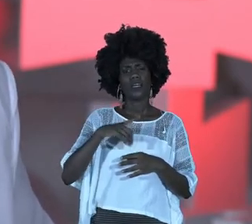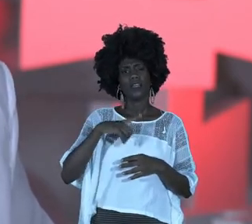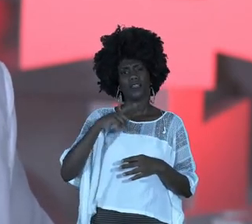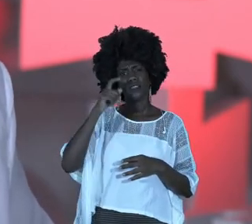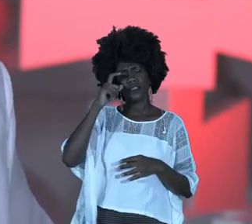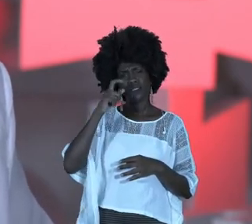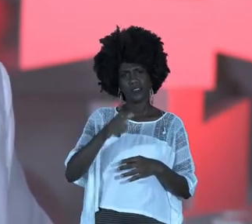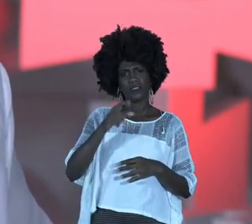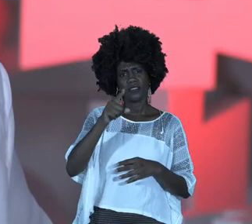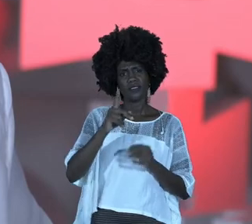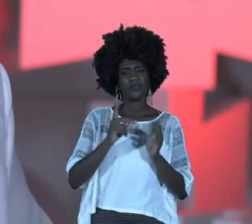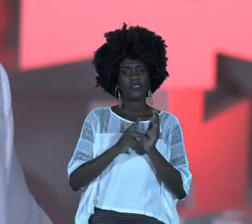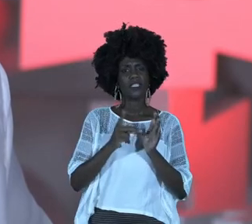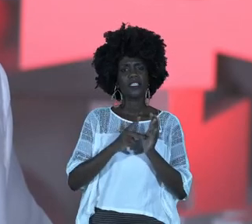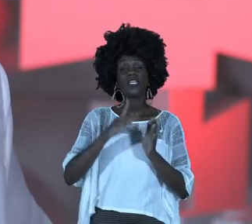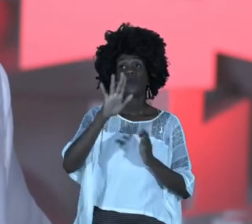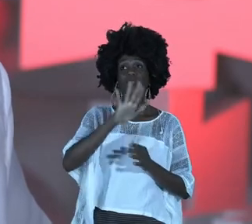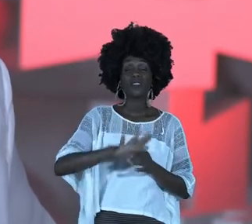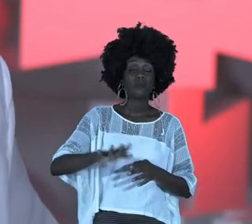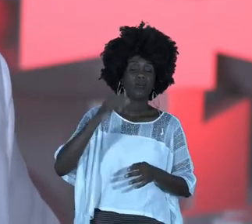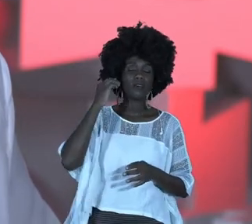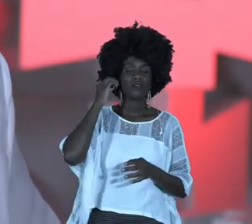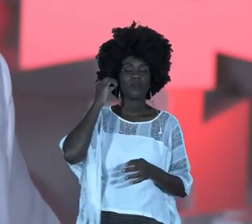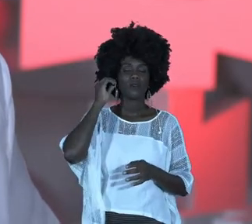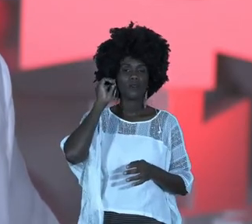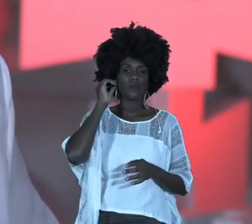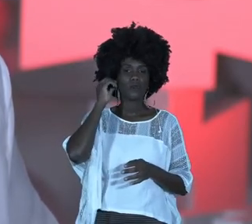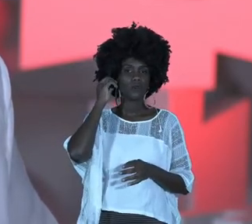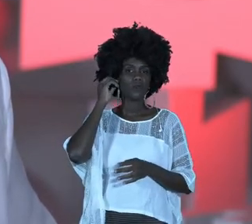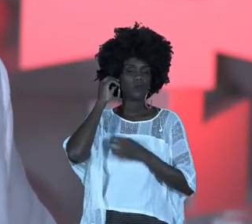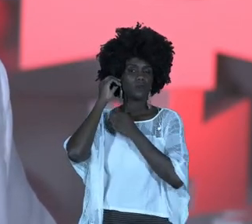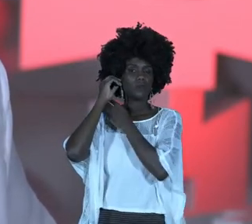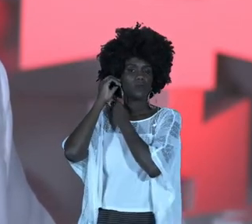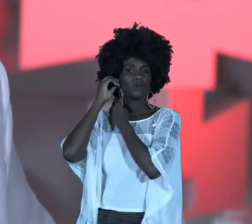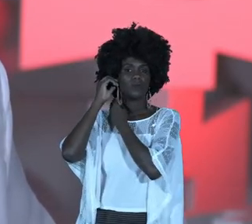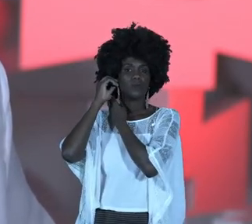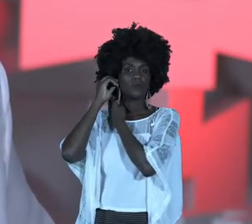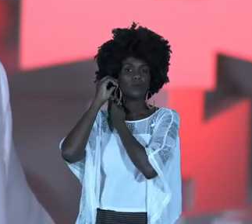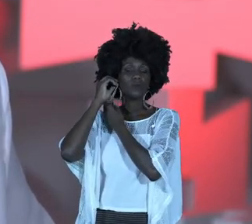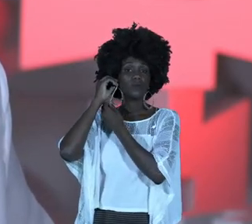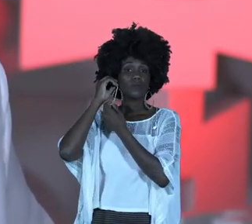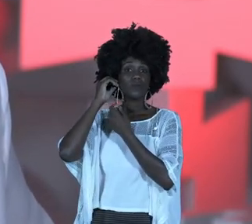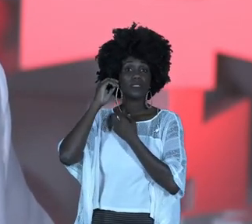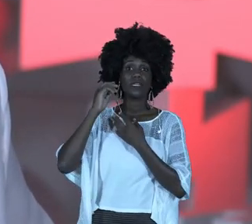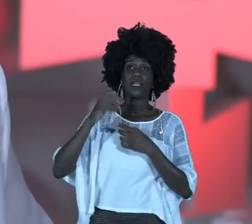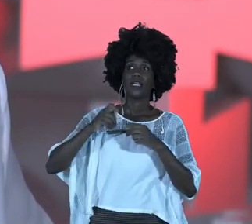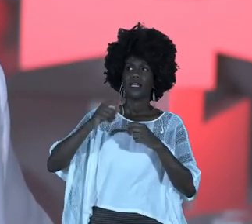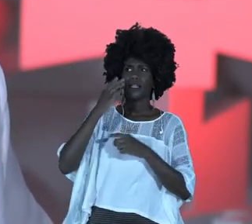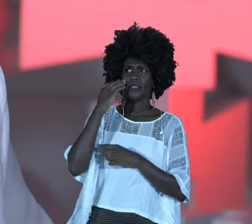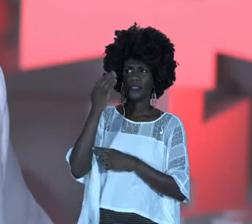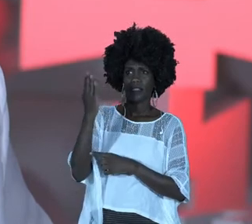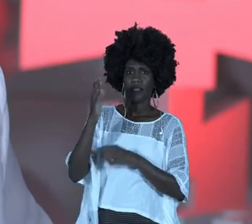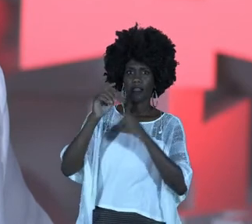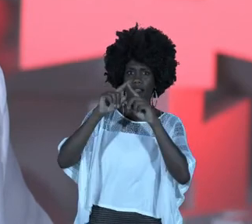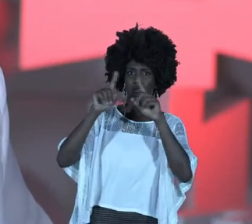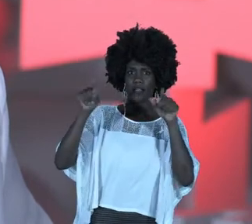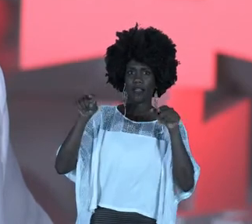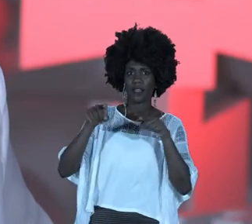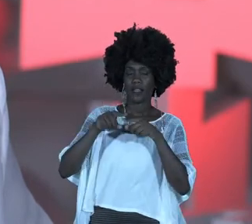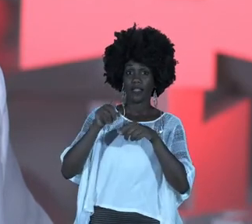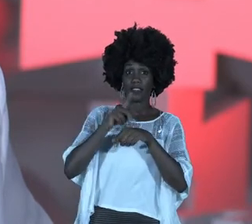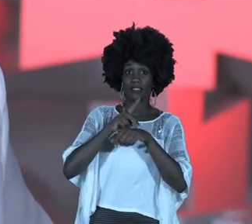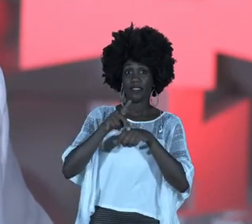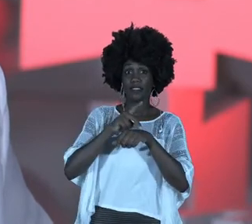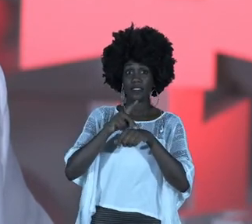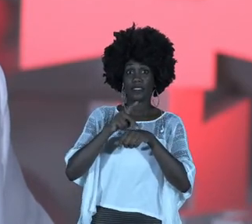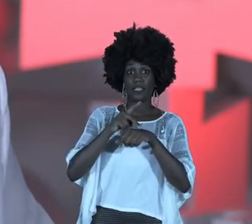interessado demais por essa questão do espaço. E nessa caixinha preta espelhada, as imagens são reproduzidas